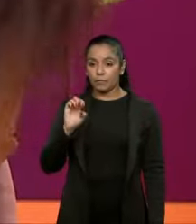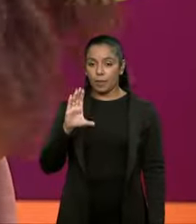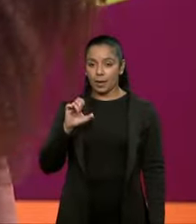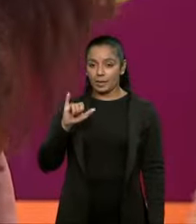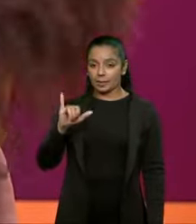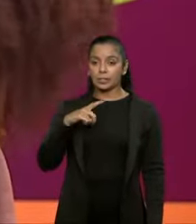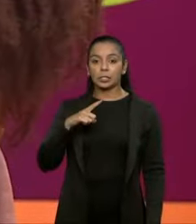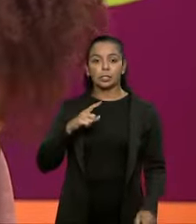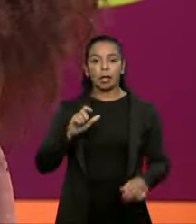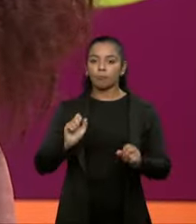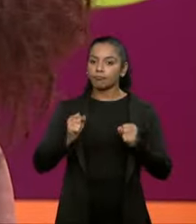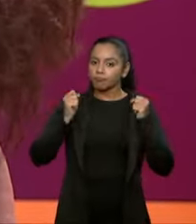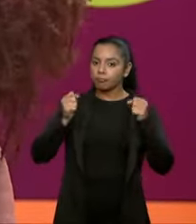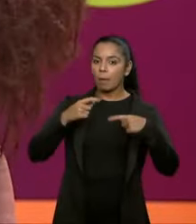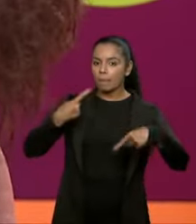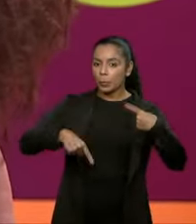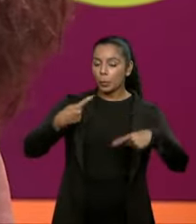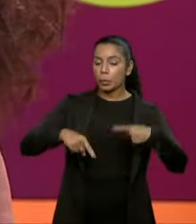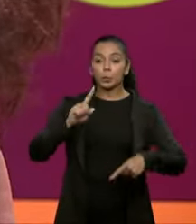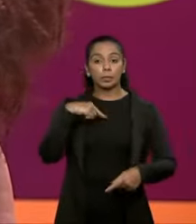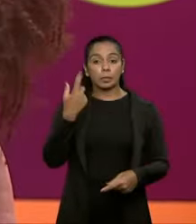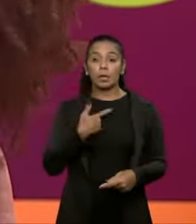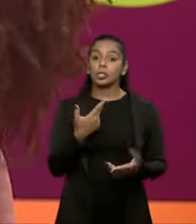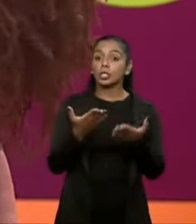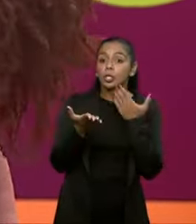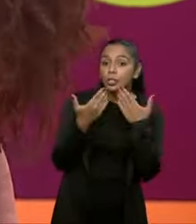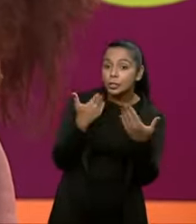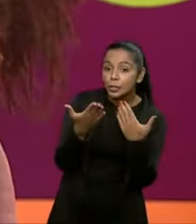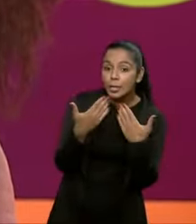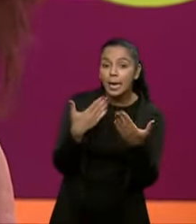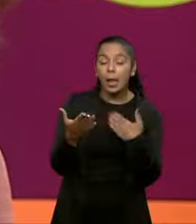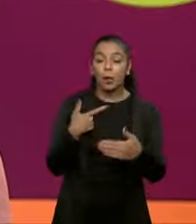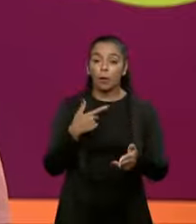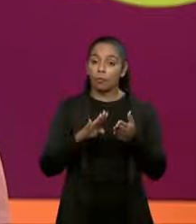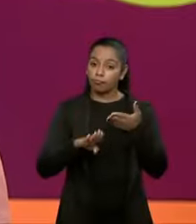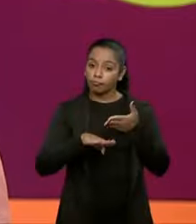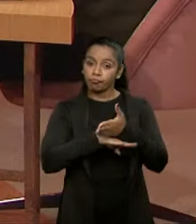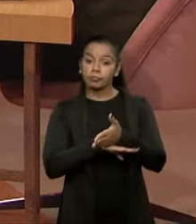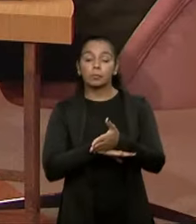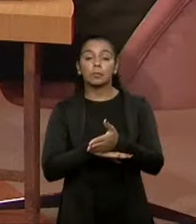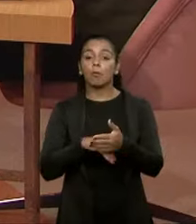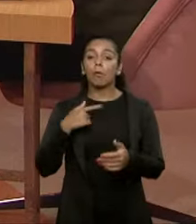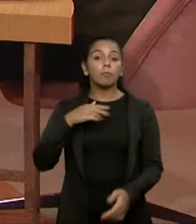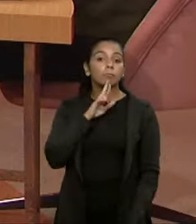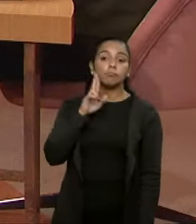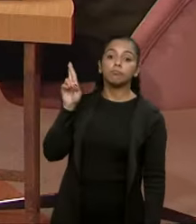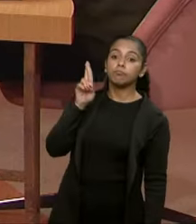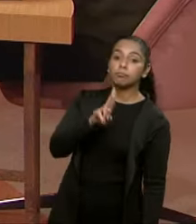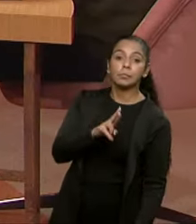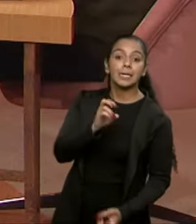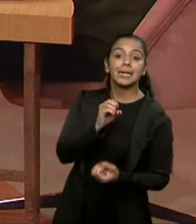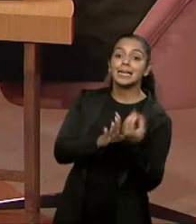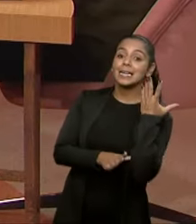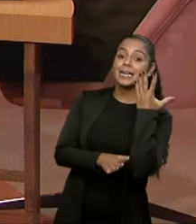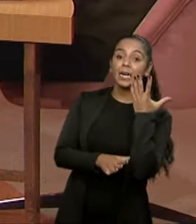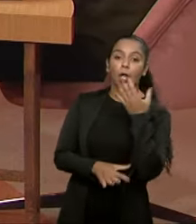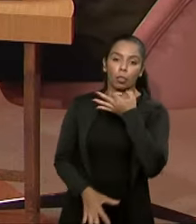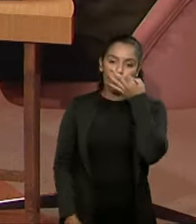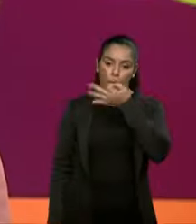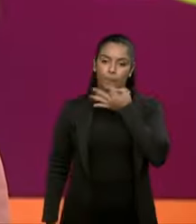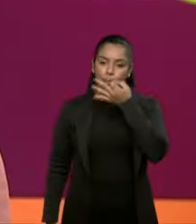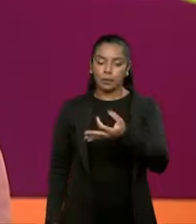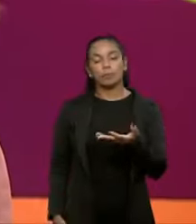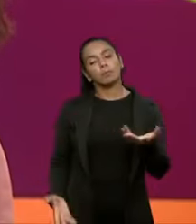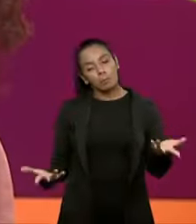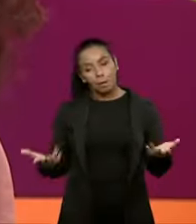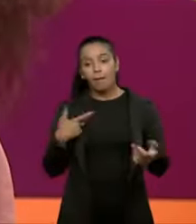política, que fala muito sobre isso, né, que a gente dialogar, incidir com tomadores de decisão e criadores de opinião.